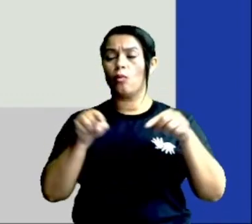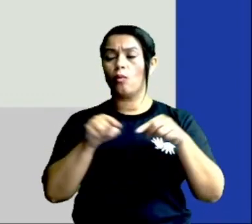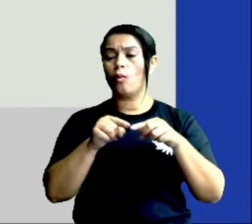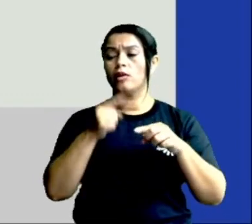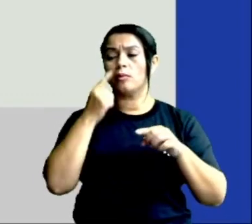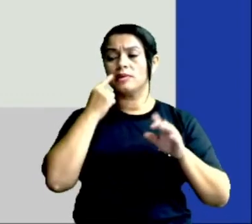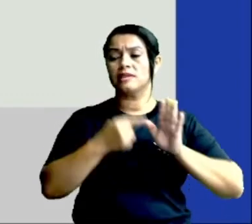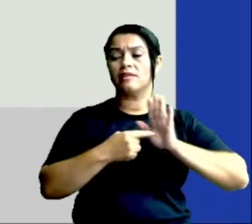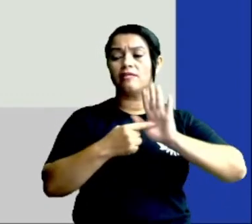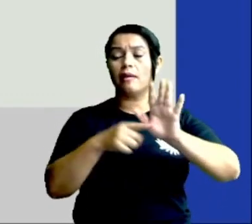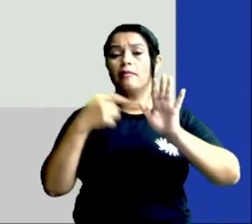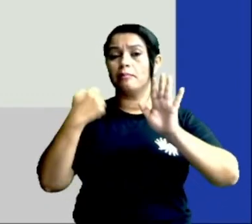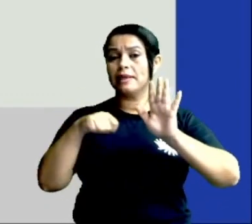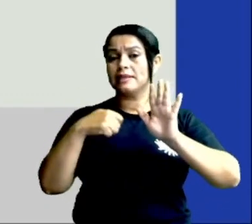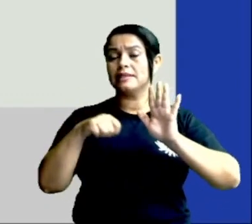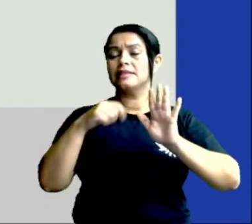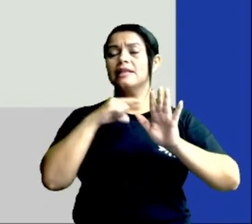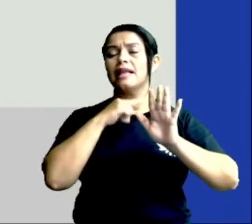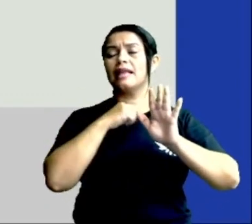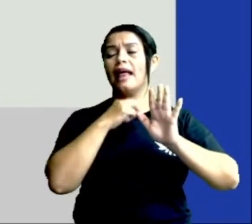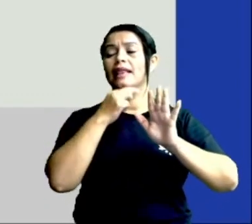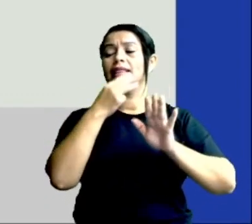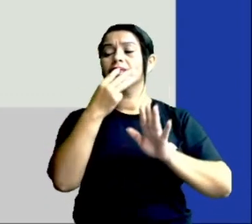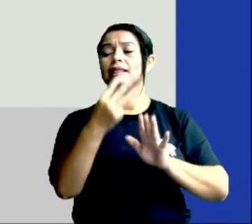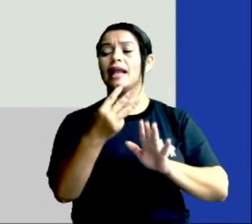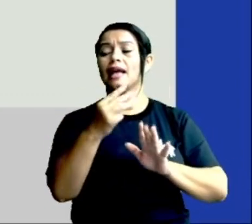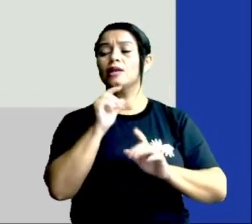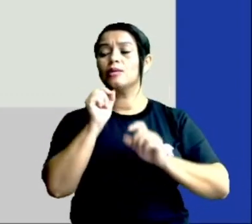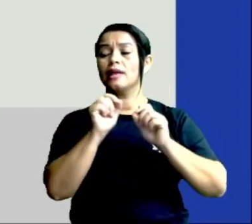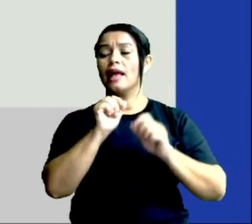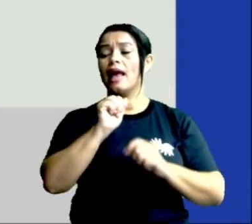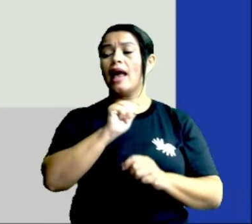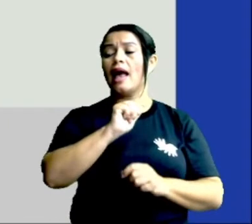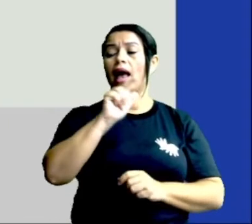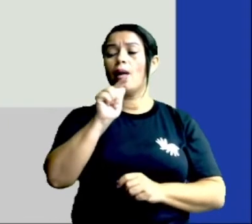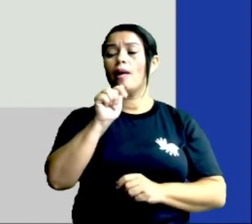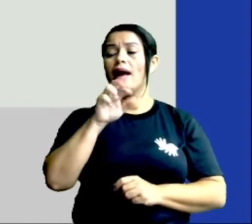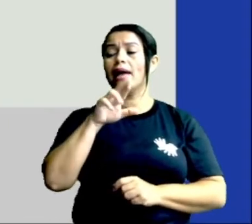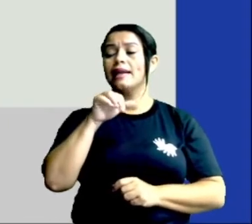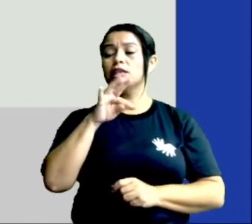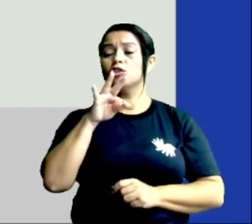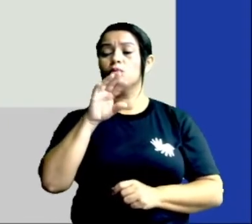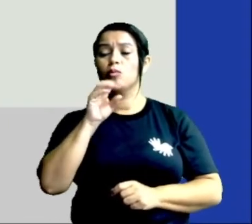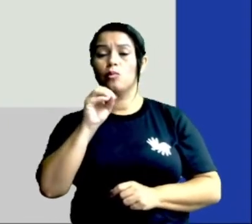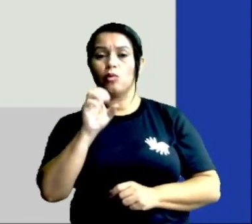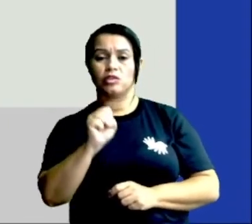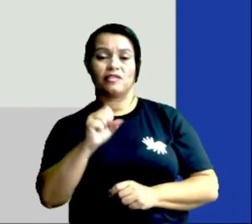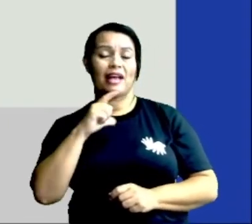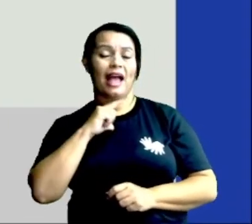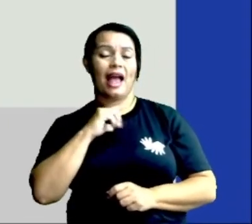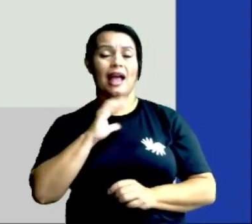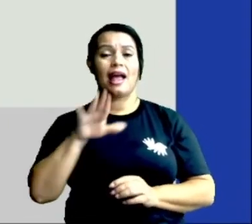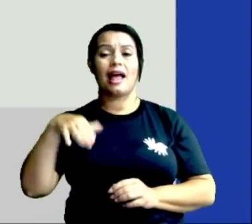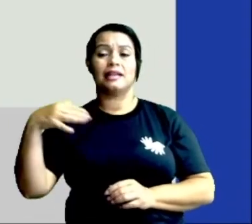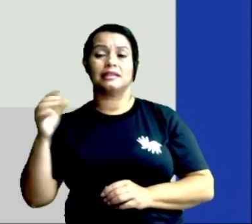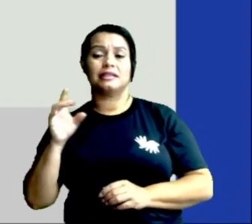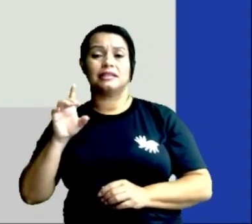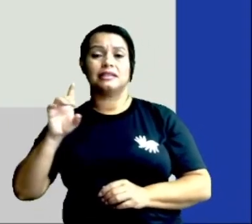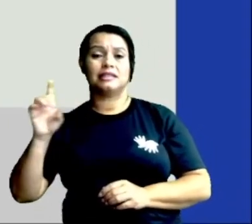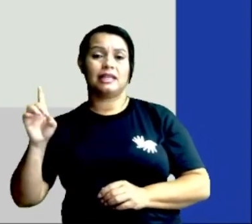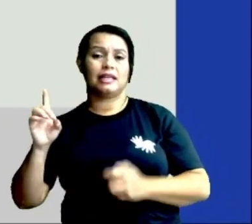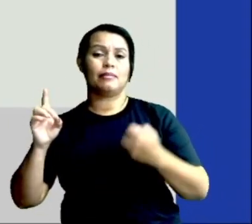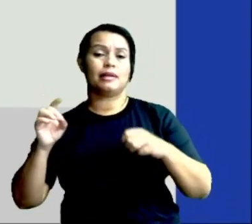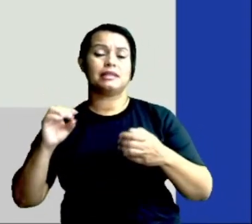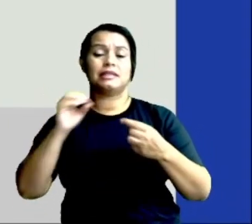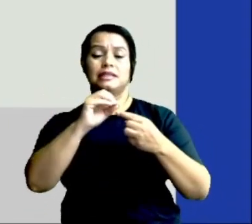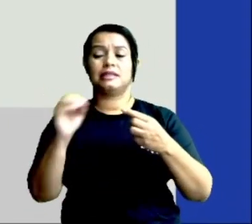3 algarismos. Se houver casas incompletas à direita, completaremos com zeros, tá? Com a